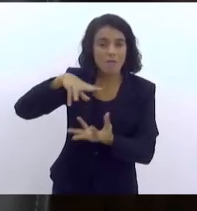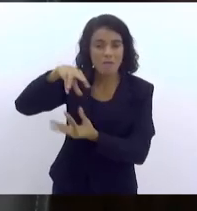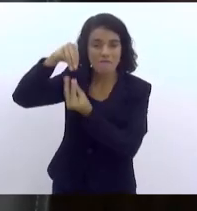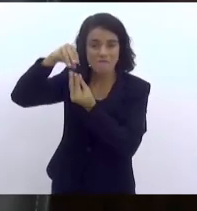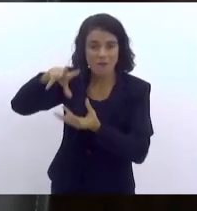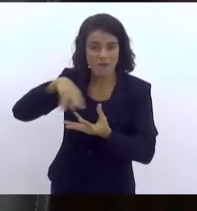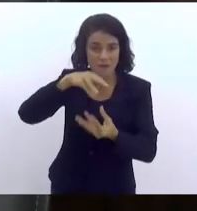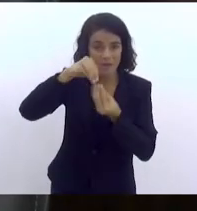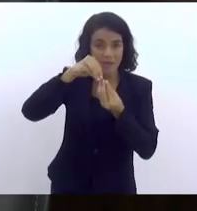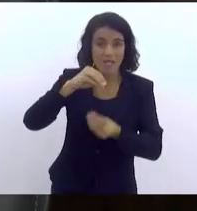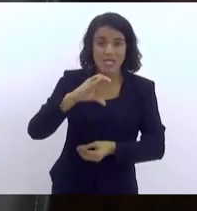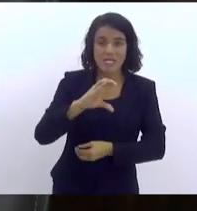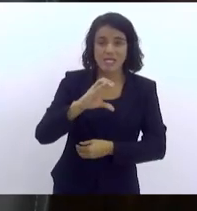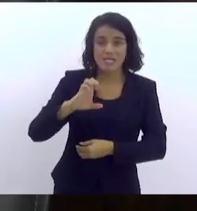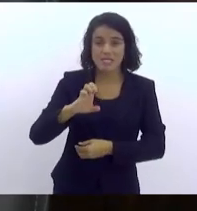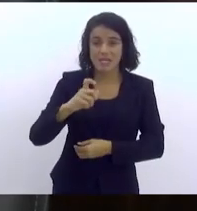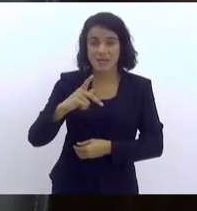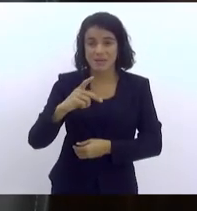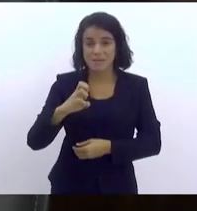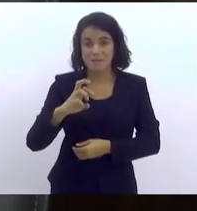na ceperj